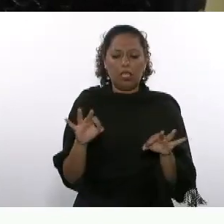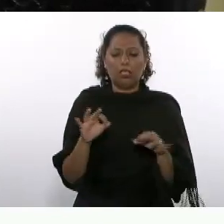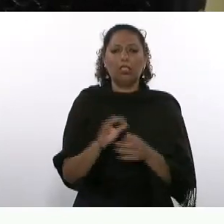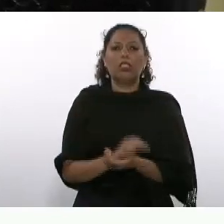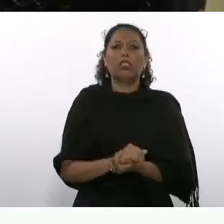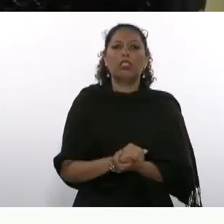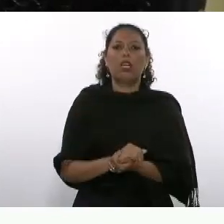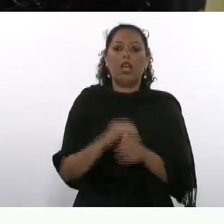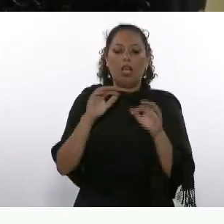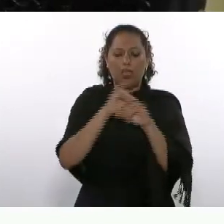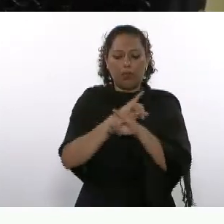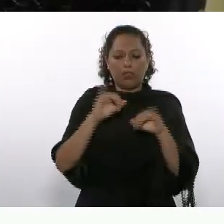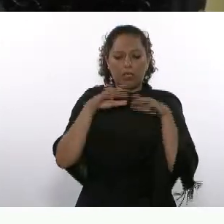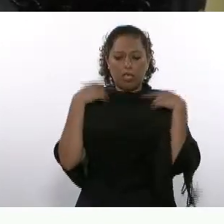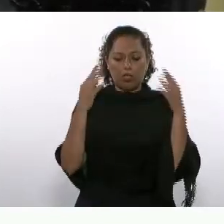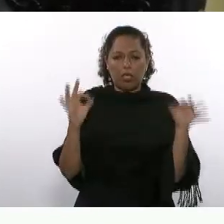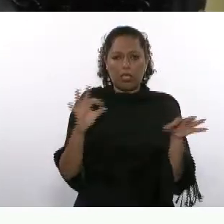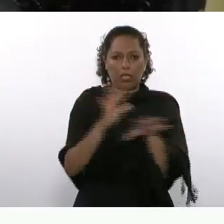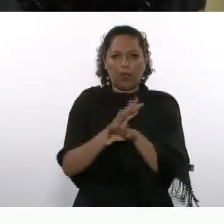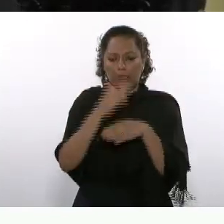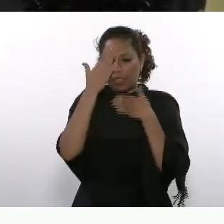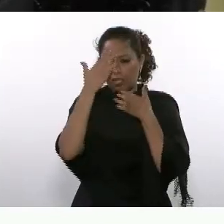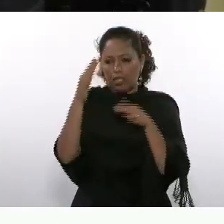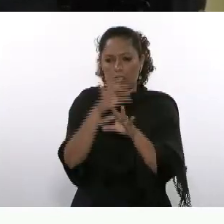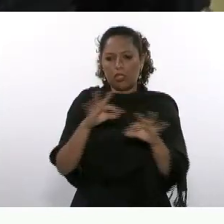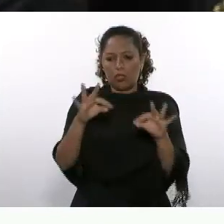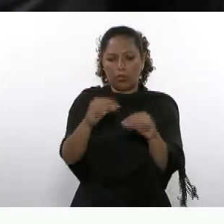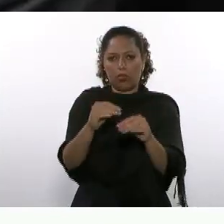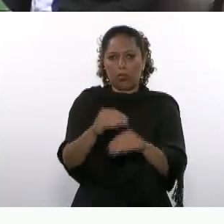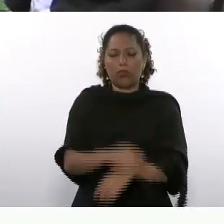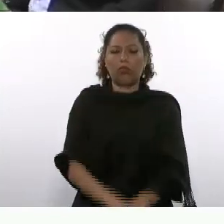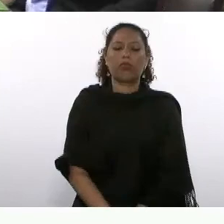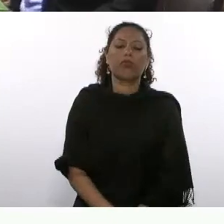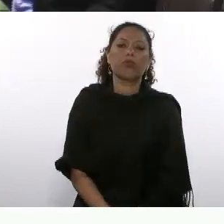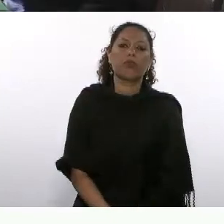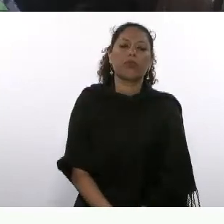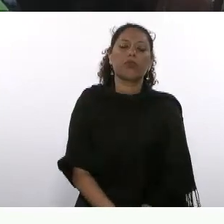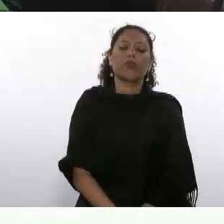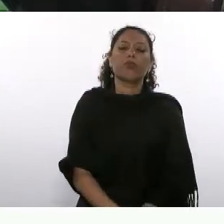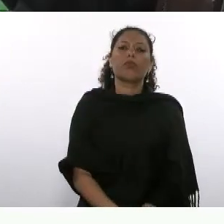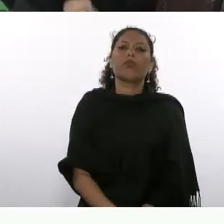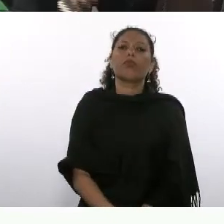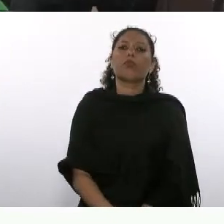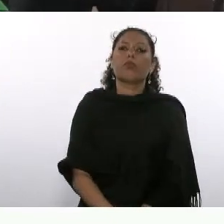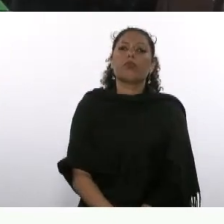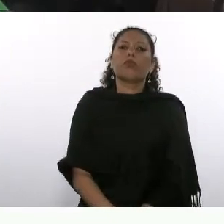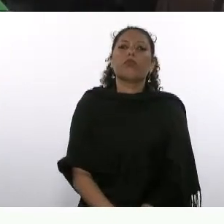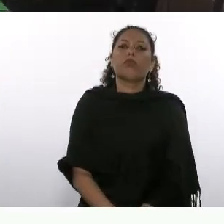palavra, declaro encerrada a sessão, agradecendo mais uma vez a presença de todos. Agradecemos. Bom,